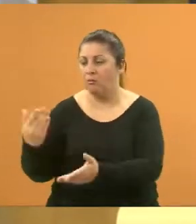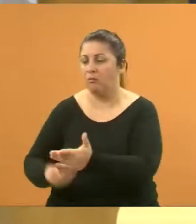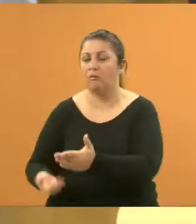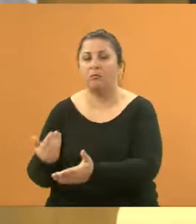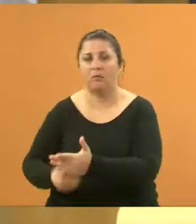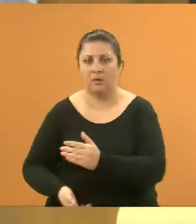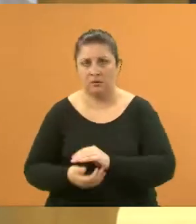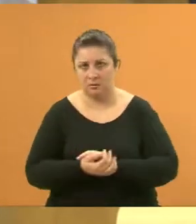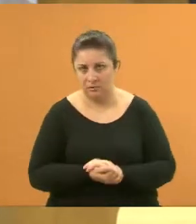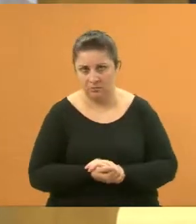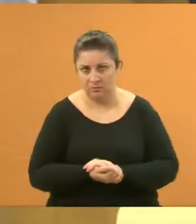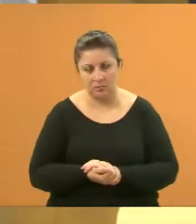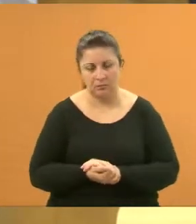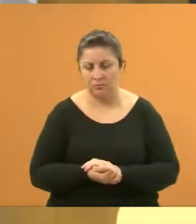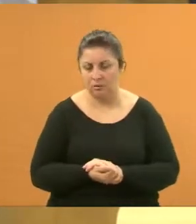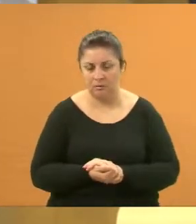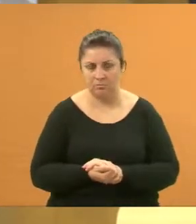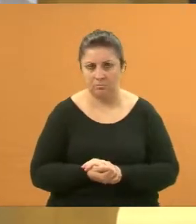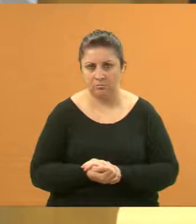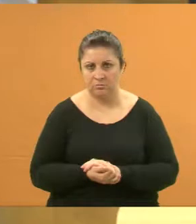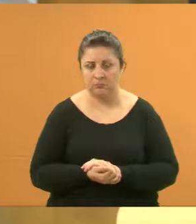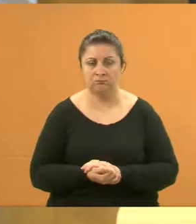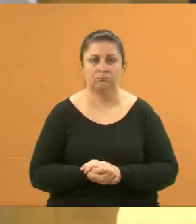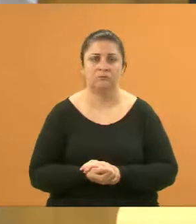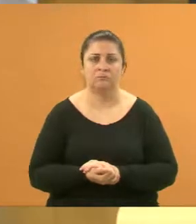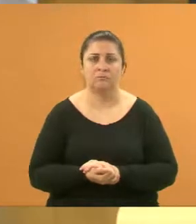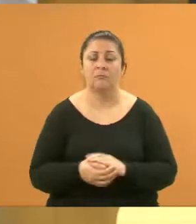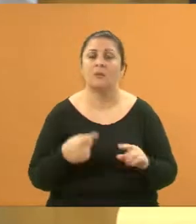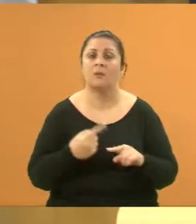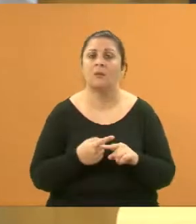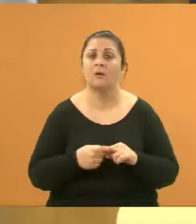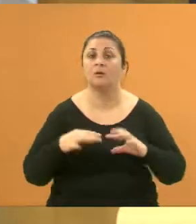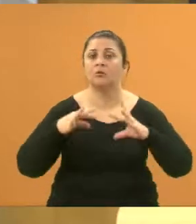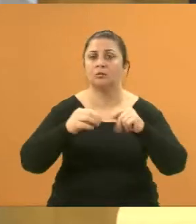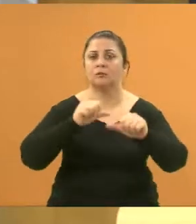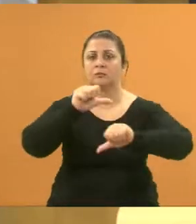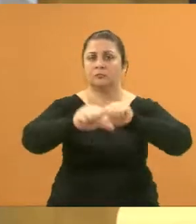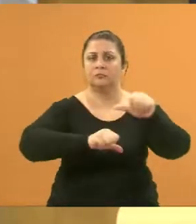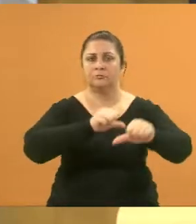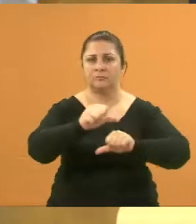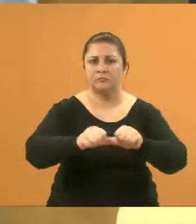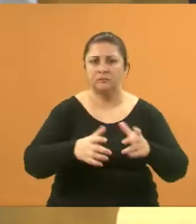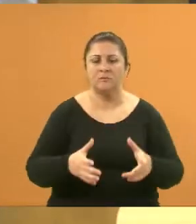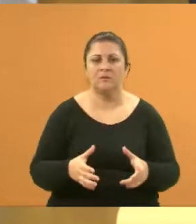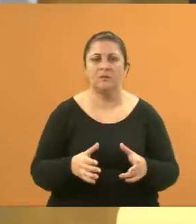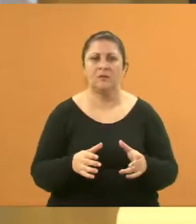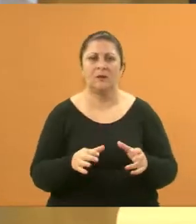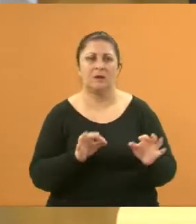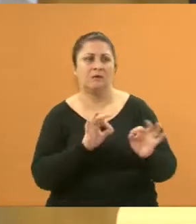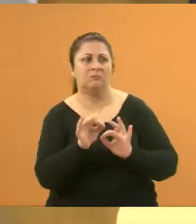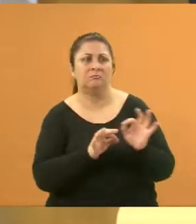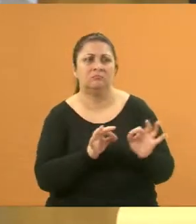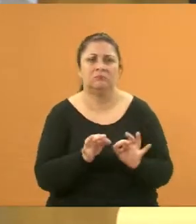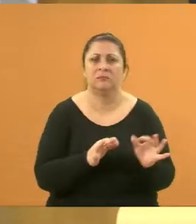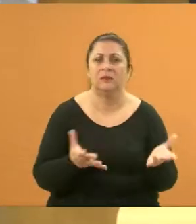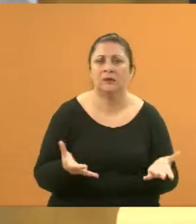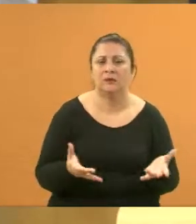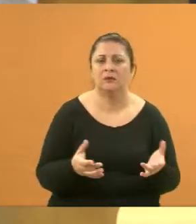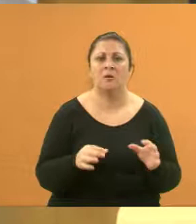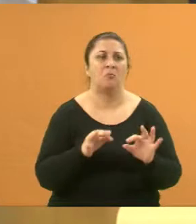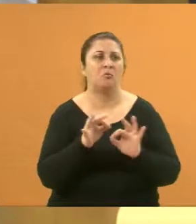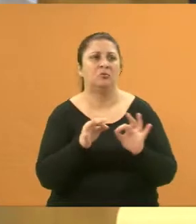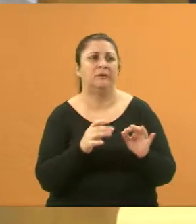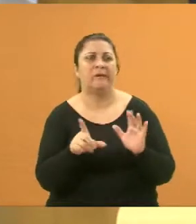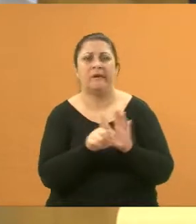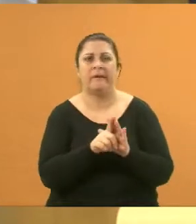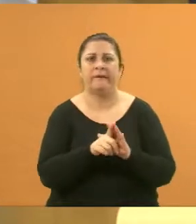a população mais carente, porque toda mudança que tem, as reformas que foram feitas, as reformas trabalhistas,